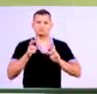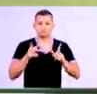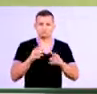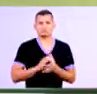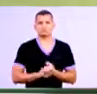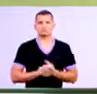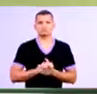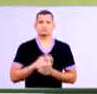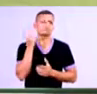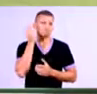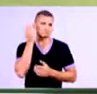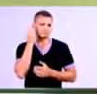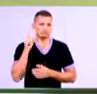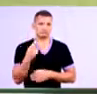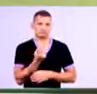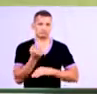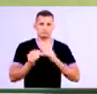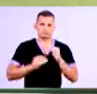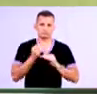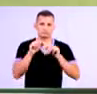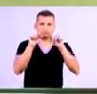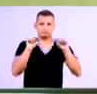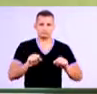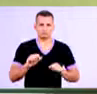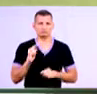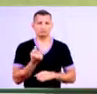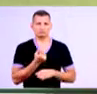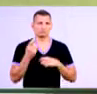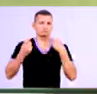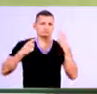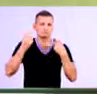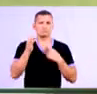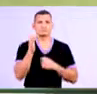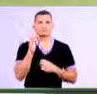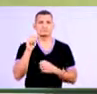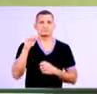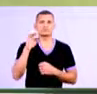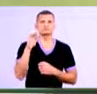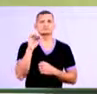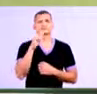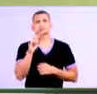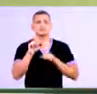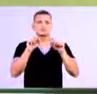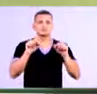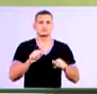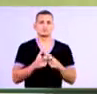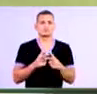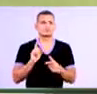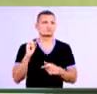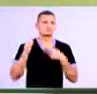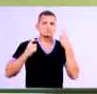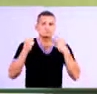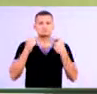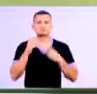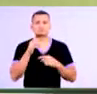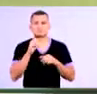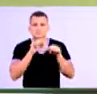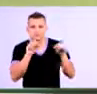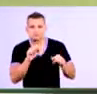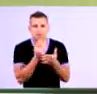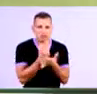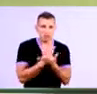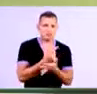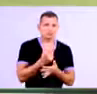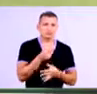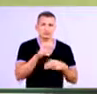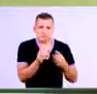nós desenvolvemos sistema, a gente acaba se preocupando muito com as funcionalidades do sistema, porque a gente se preocupa se o sistema vai dar erro, se ele está